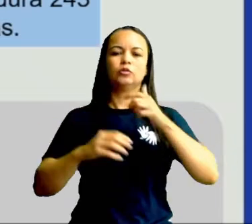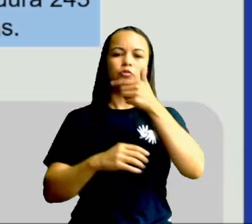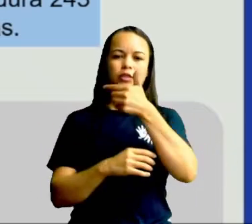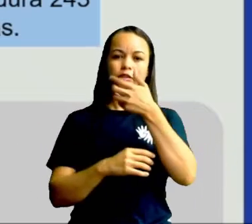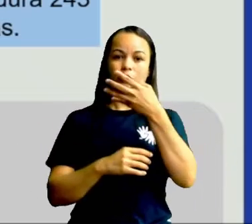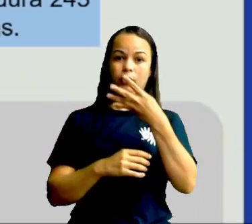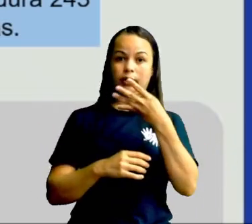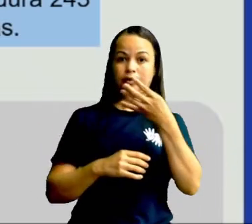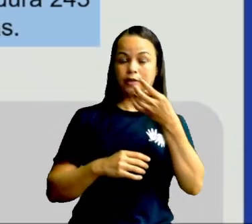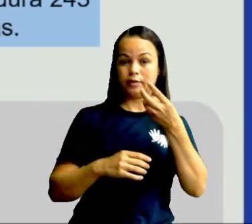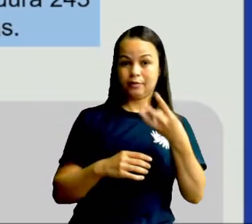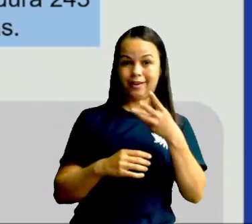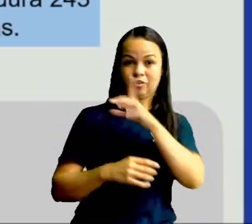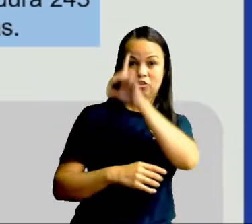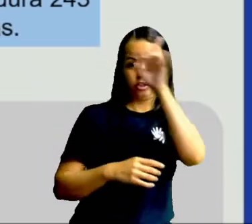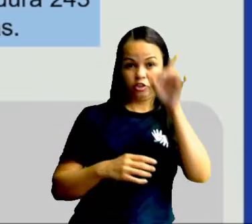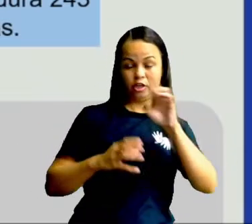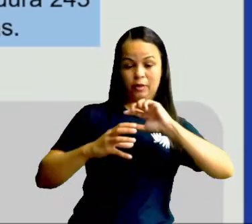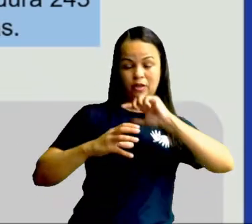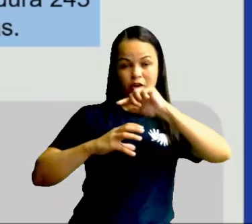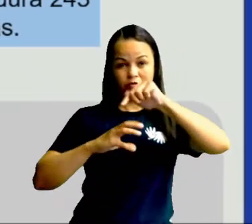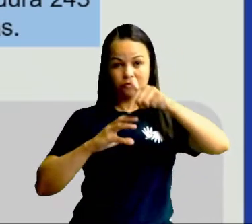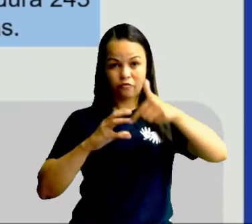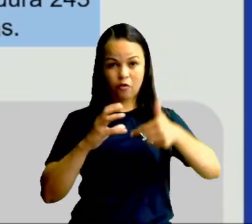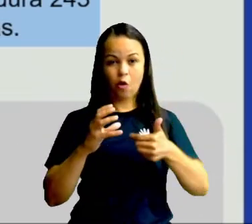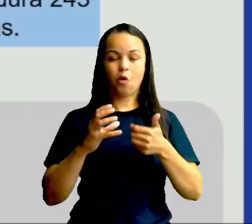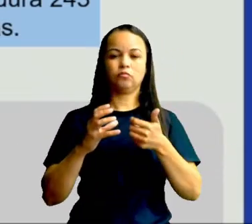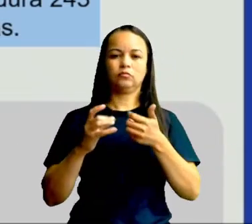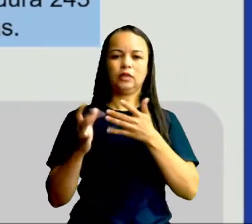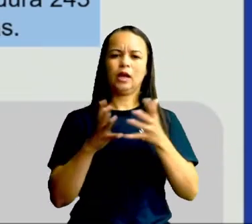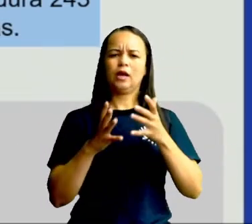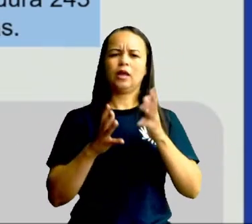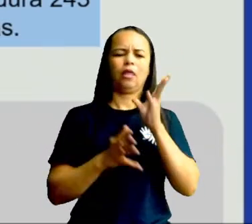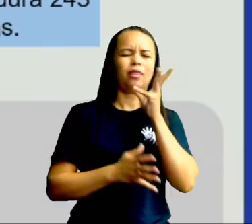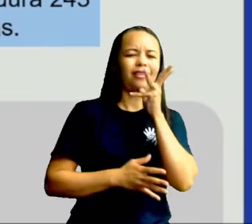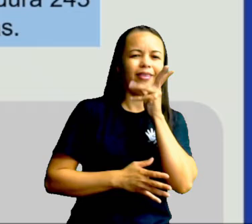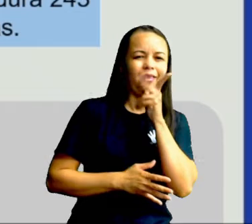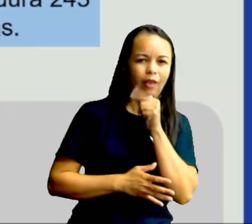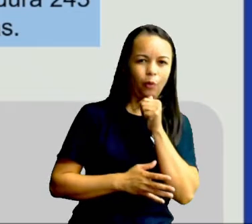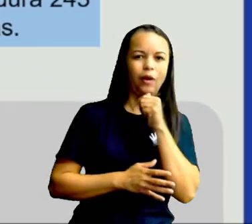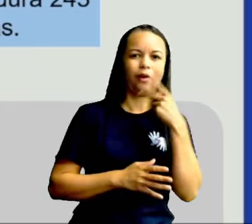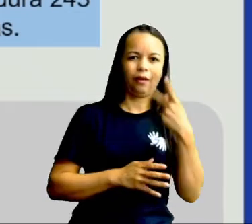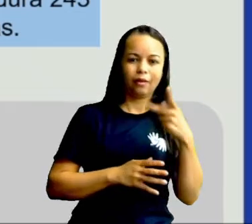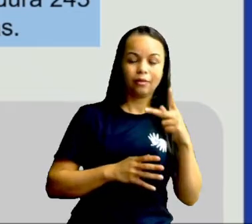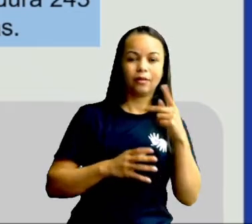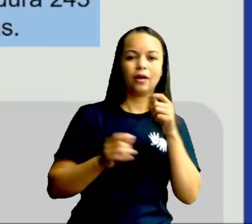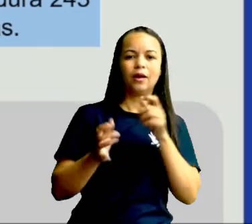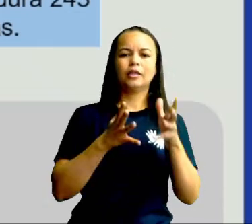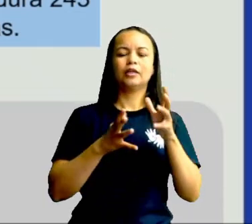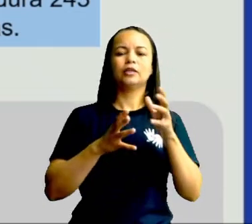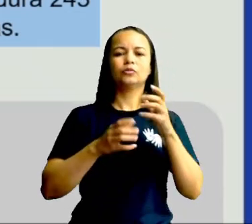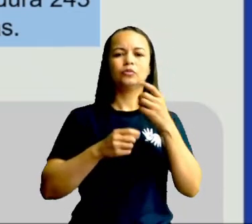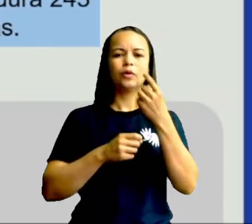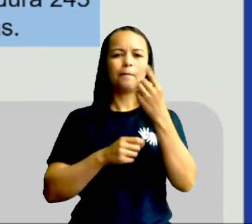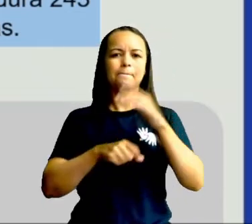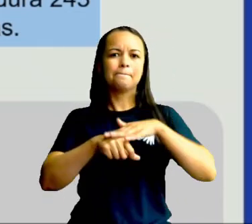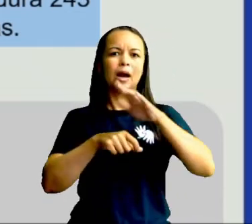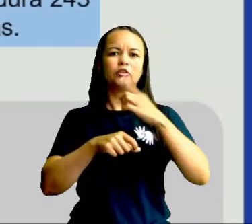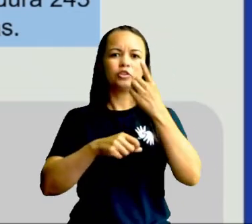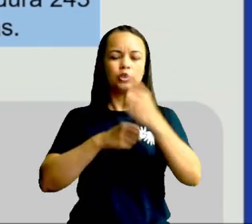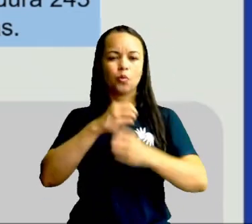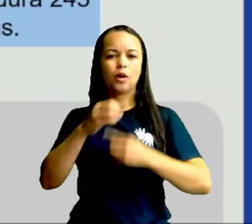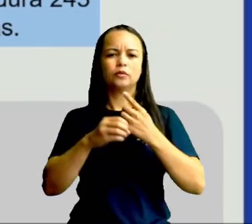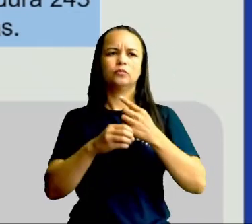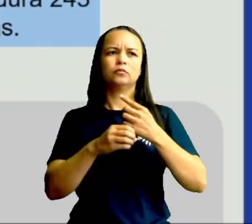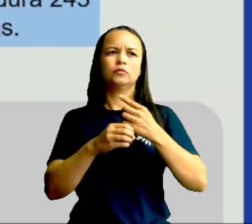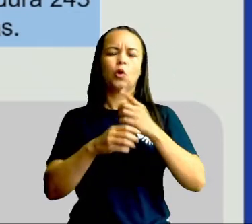completa. Uma curiosidade é que a rotação de Vênus é tão lenta que dura mais que o ano lá. O